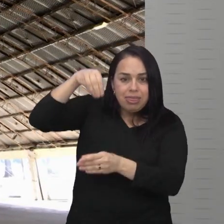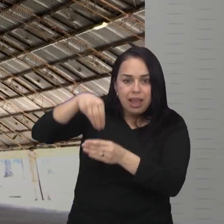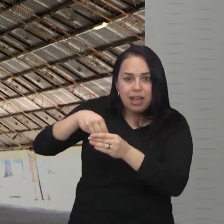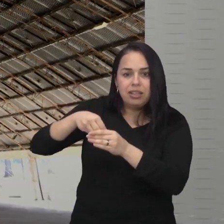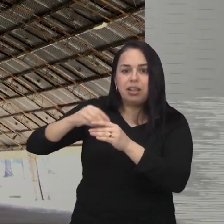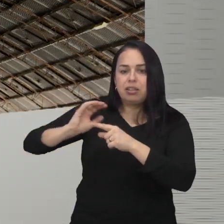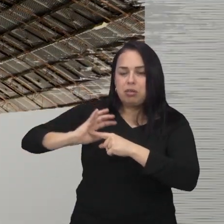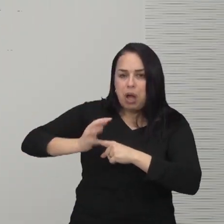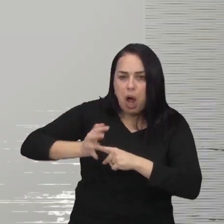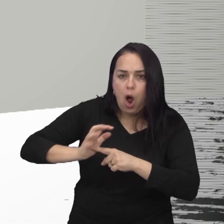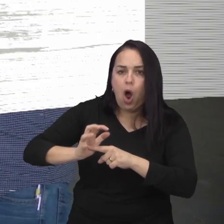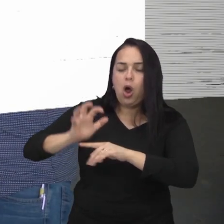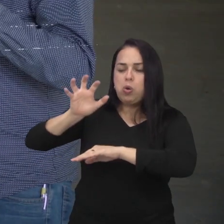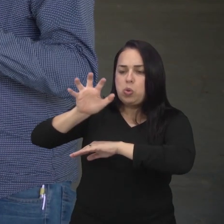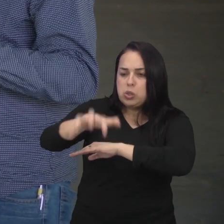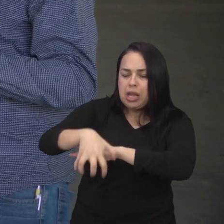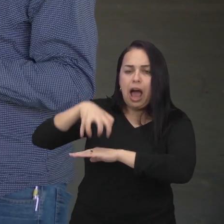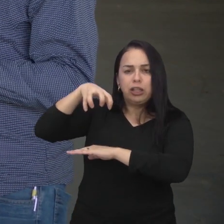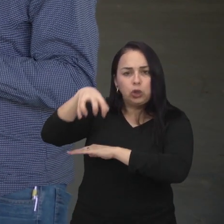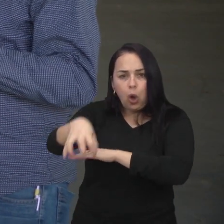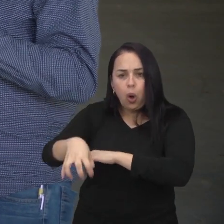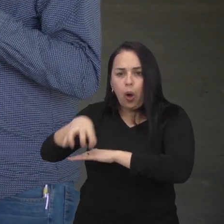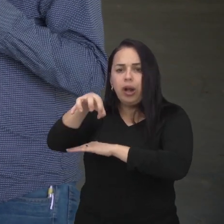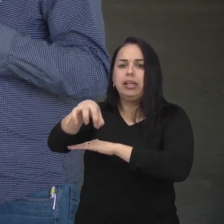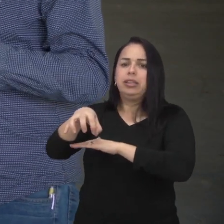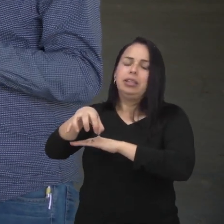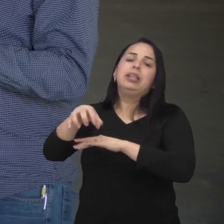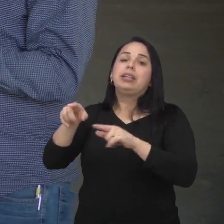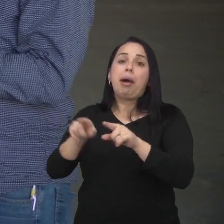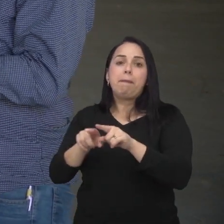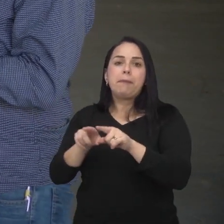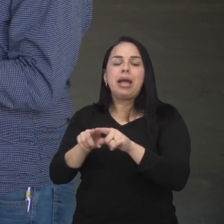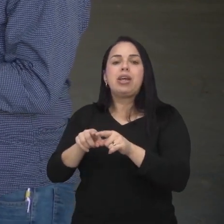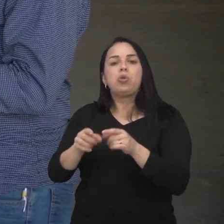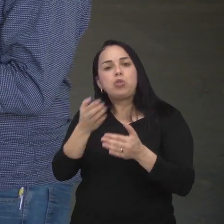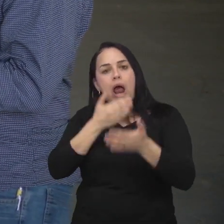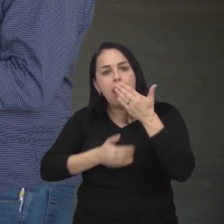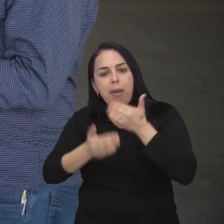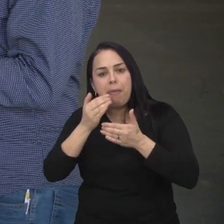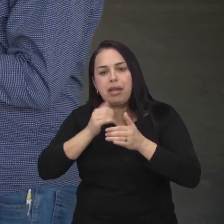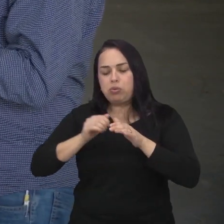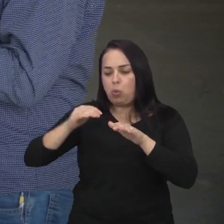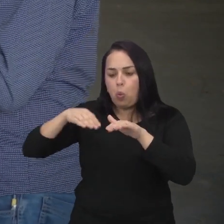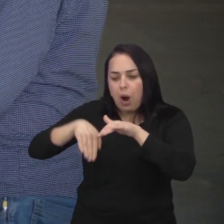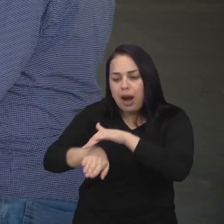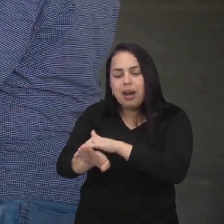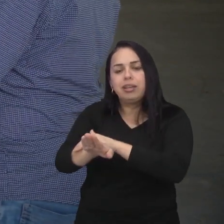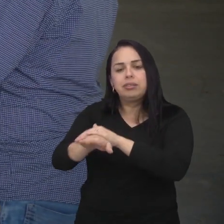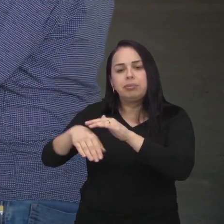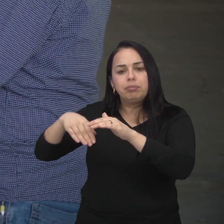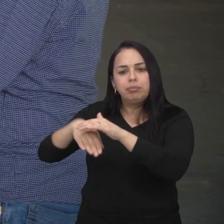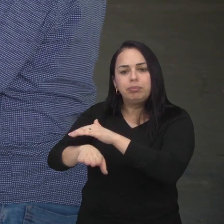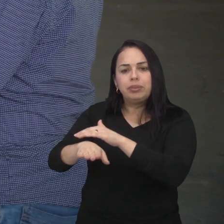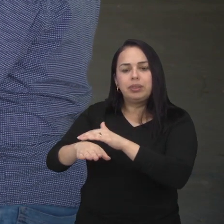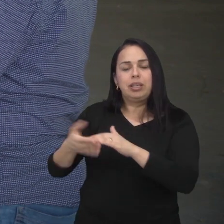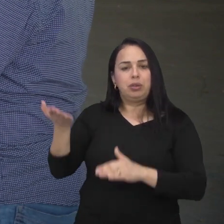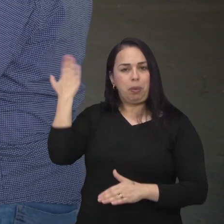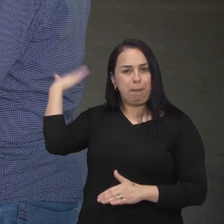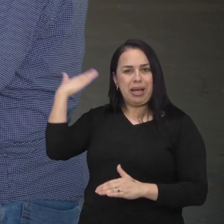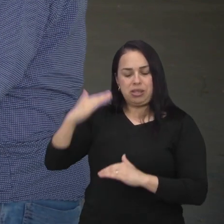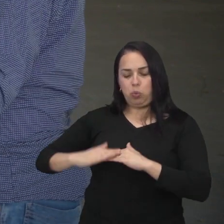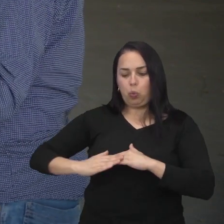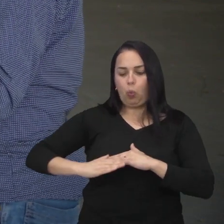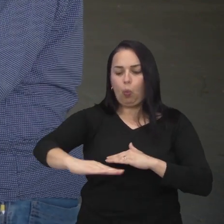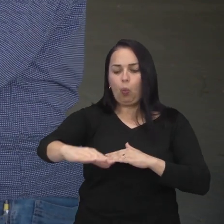seja, os tratores, os caminhões, e também abrigava as colheitas. E, por incrível que pareça, era